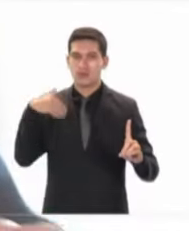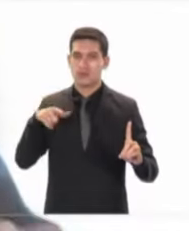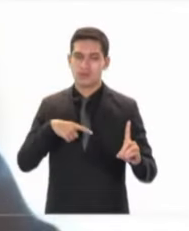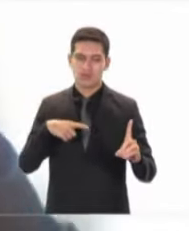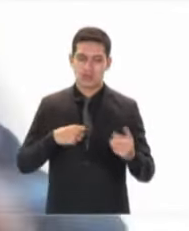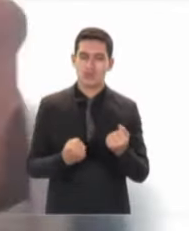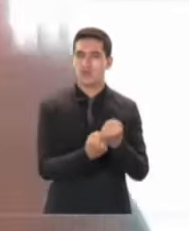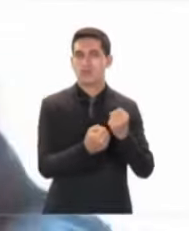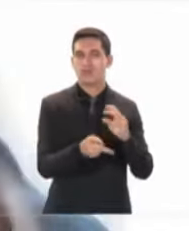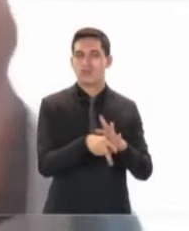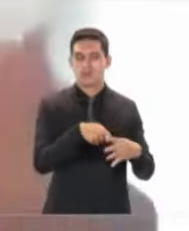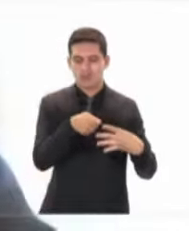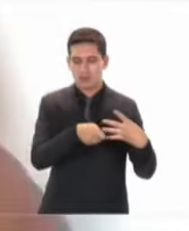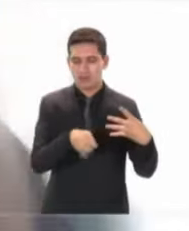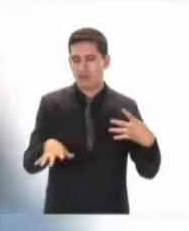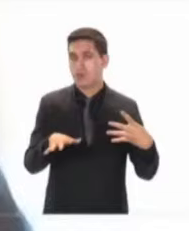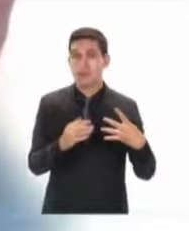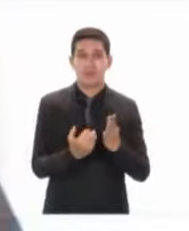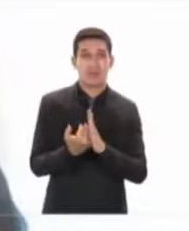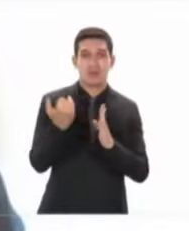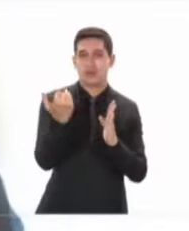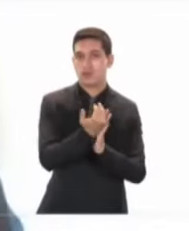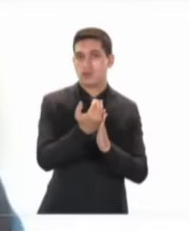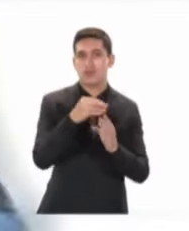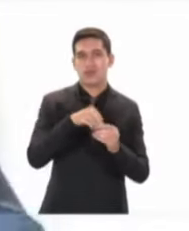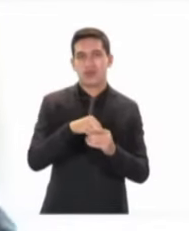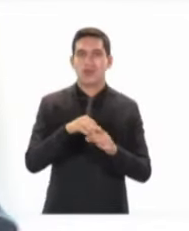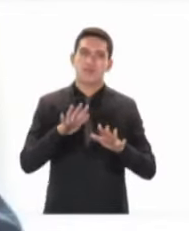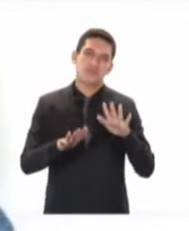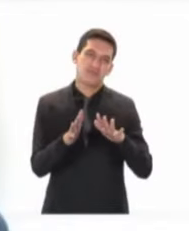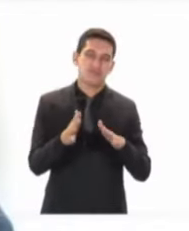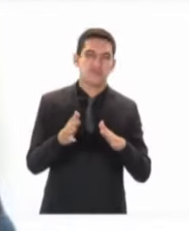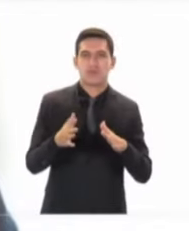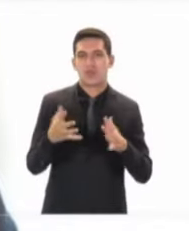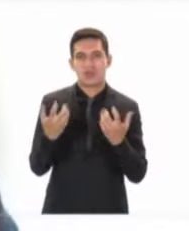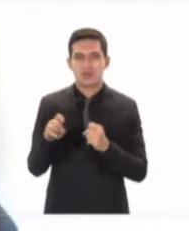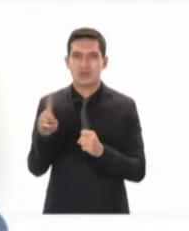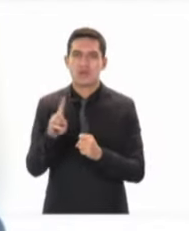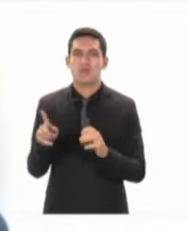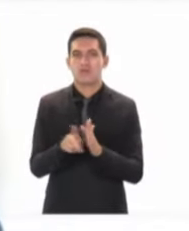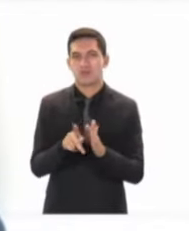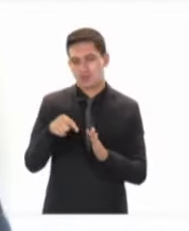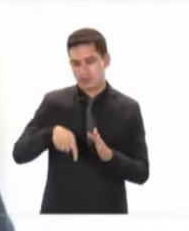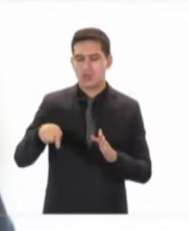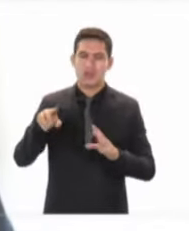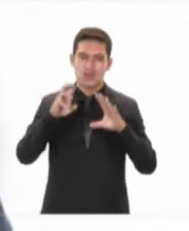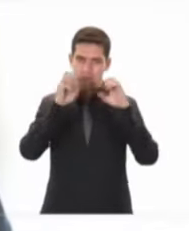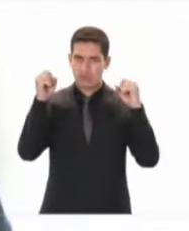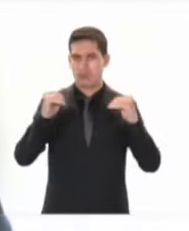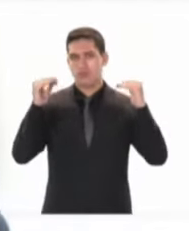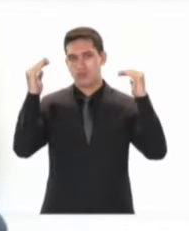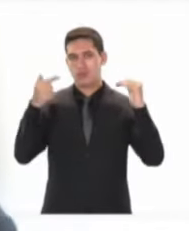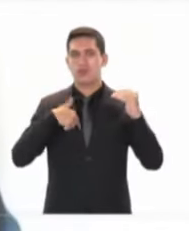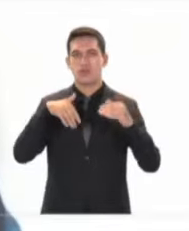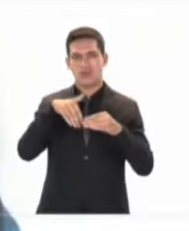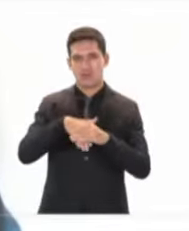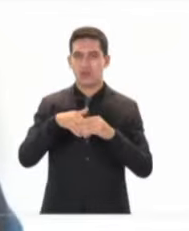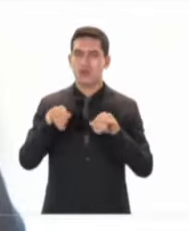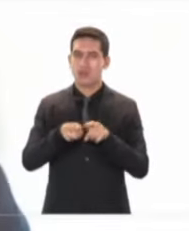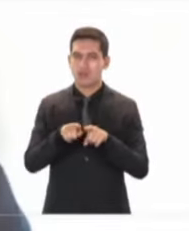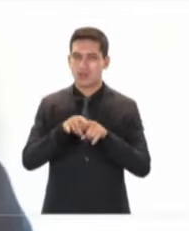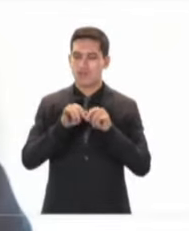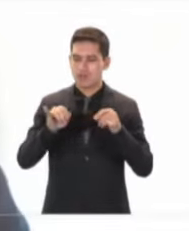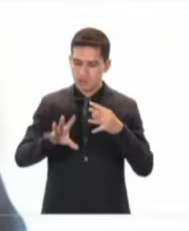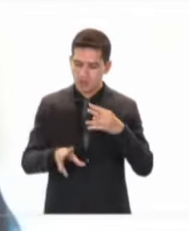por uma jurisprudência reiterada, ainda que não pacífica, desse tribunal superior. É isso que eu pus na minha declaração de